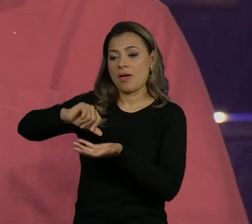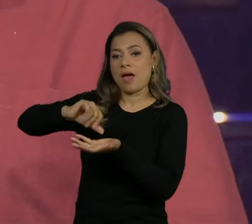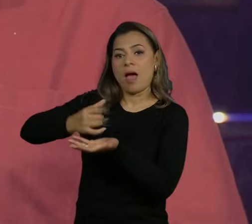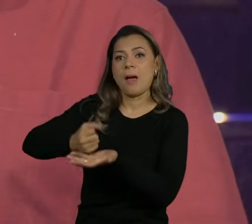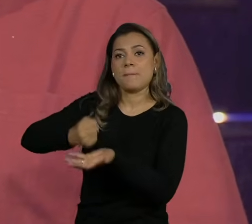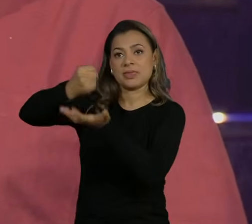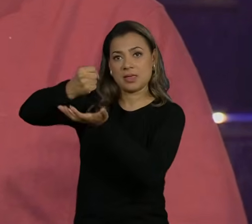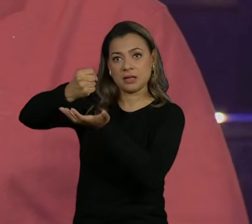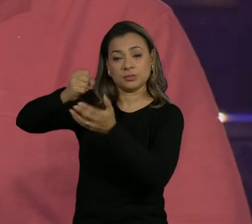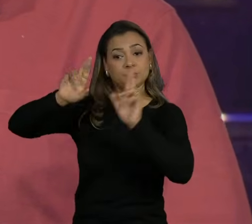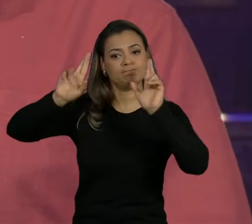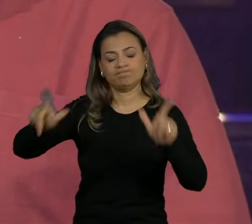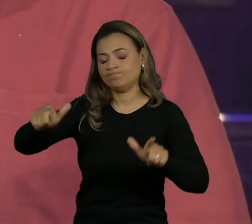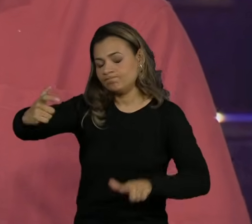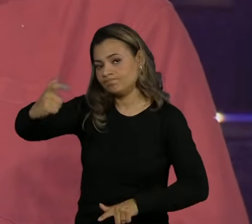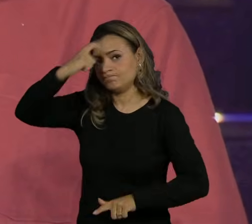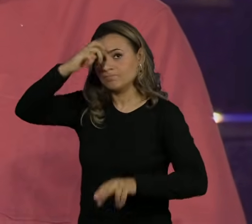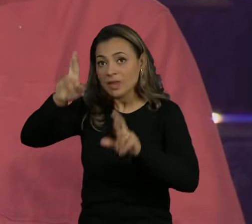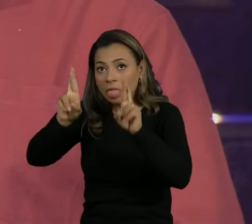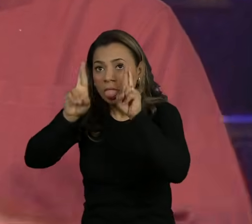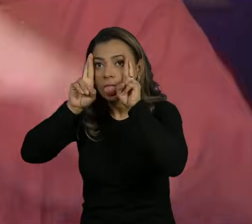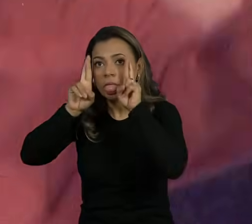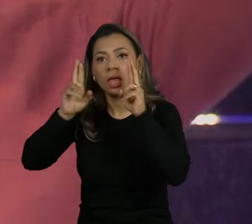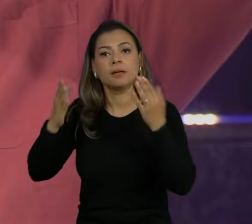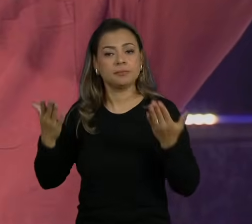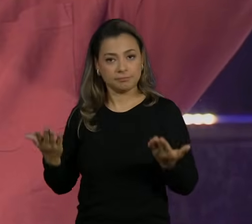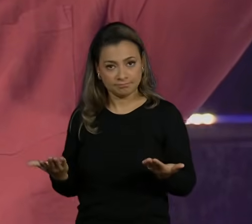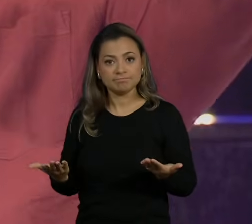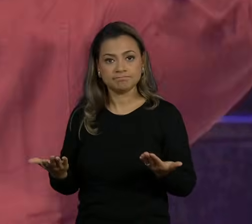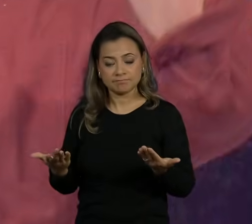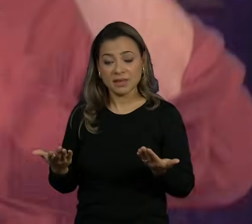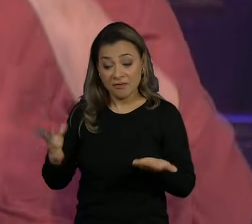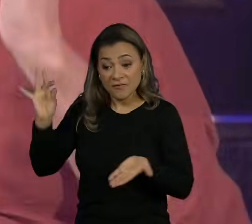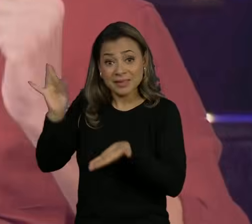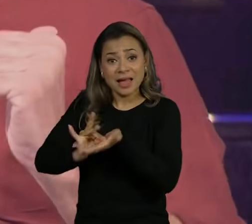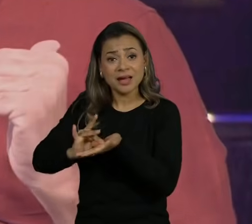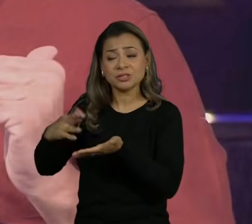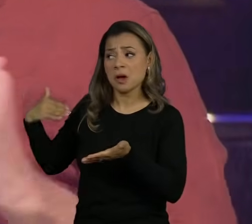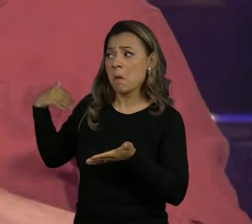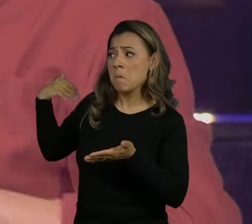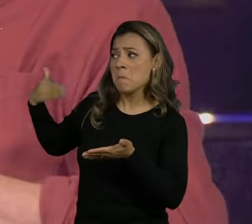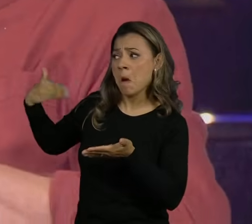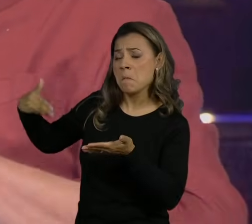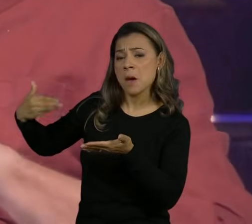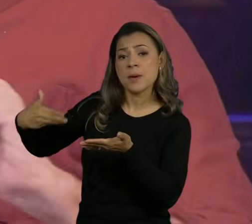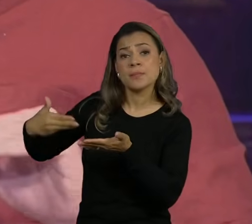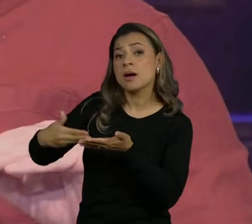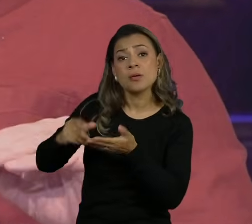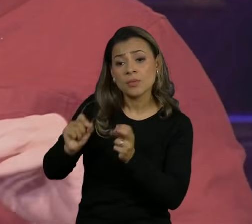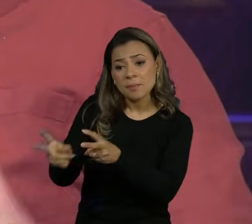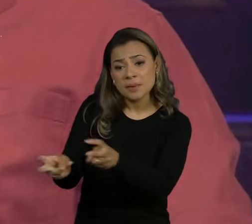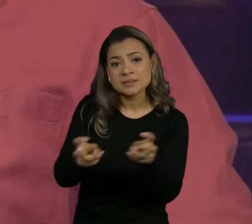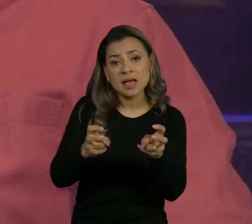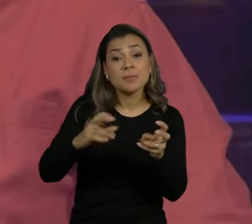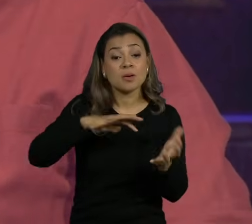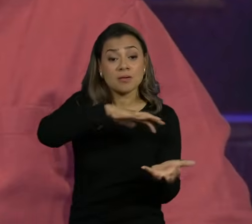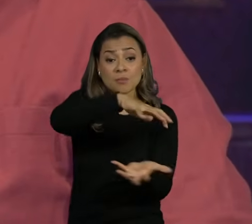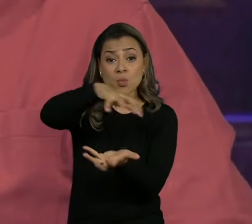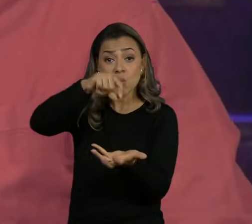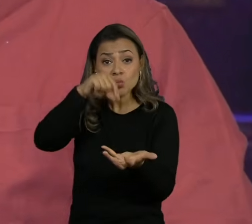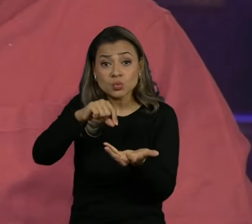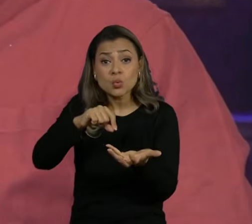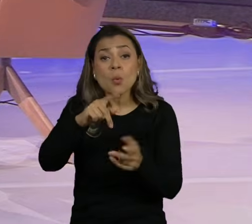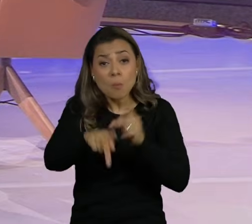capitalismo financeiro, né? Que, no fundo, vai deixar a população mundial muito